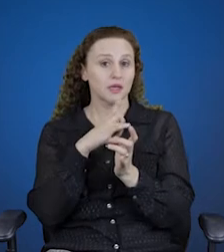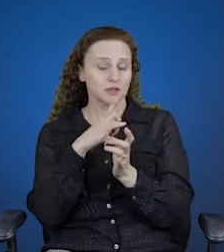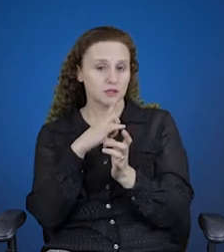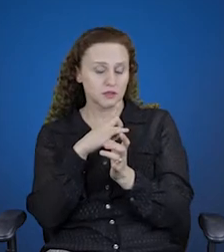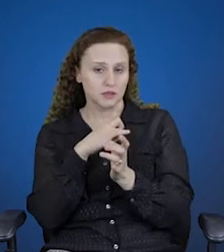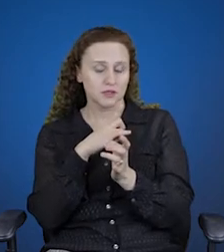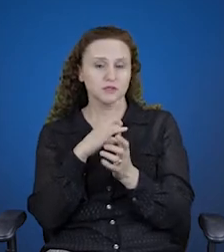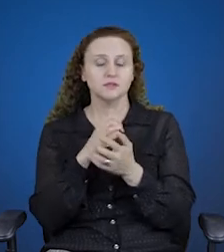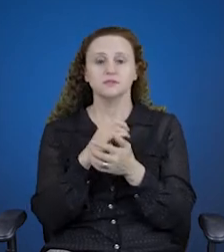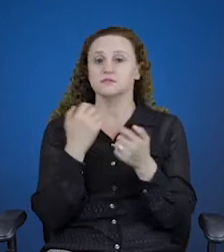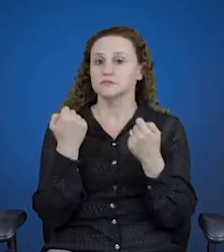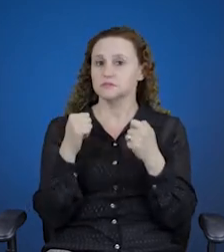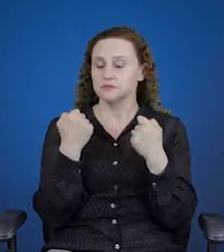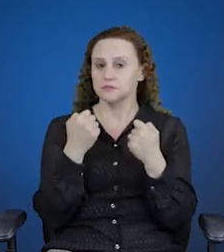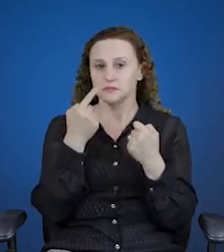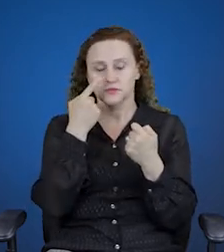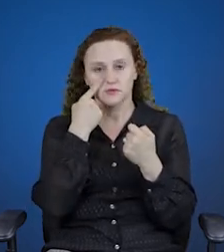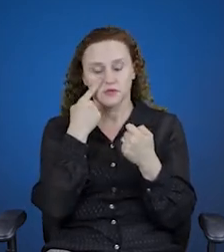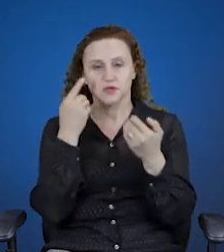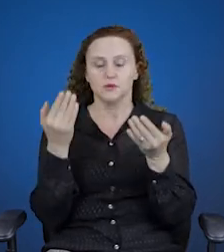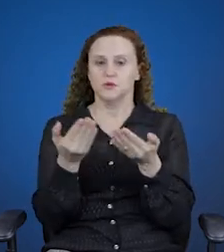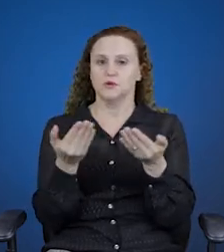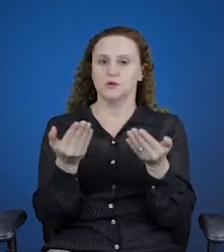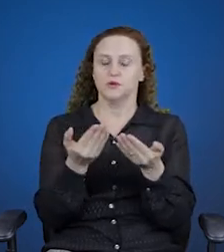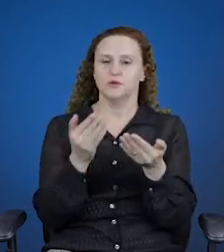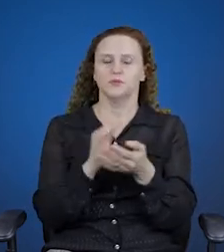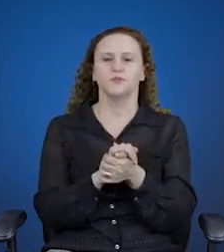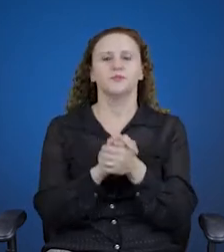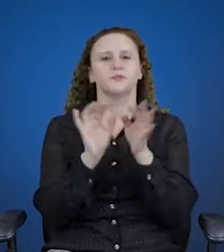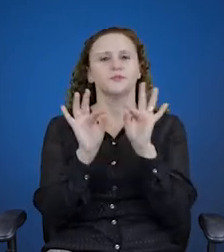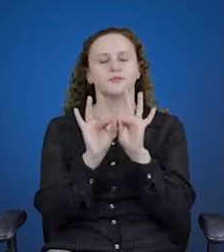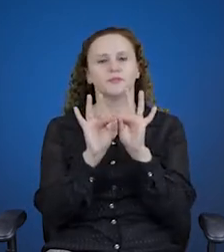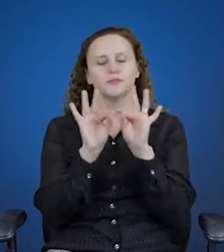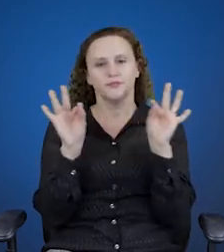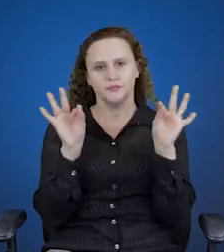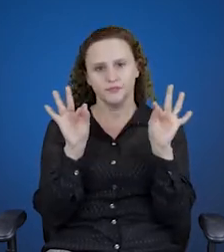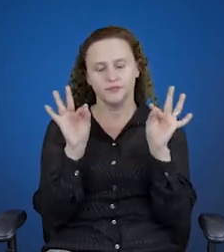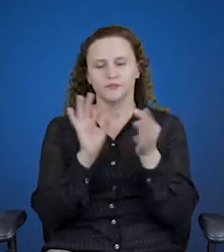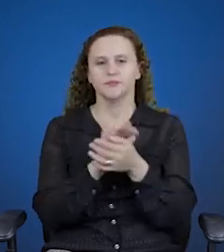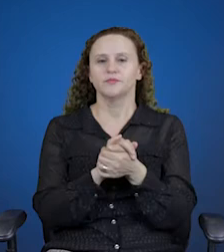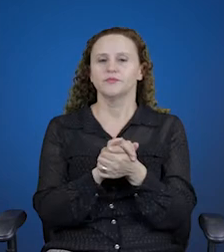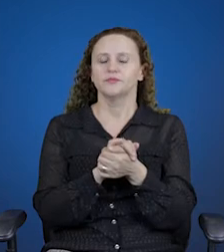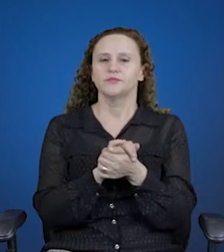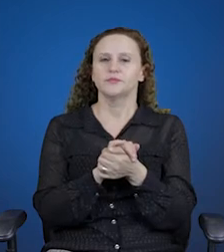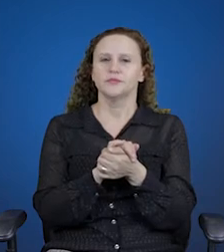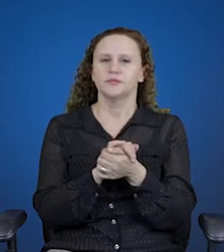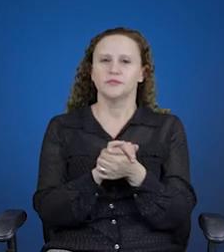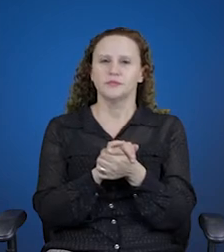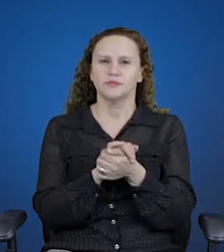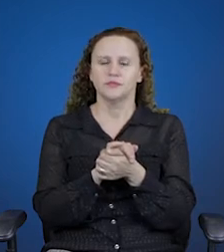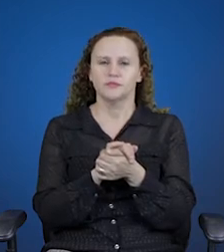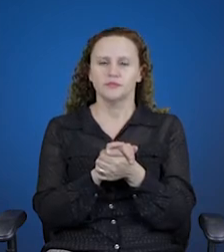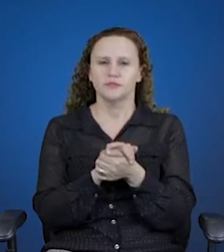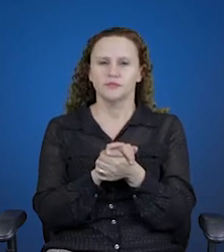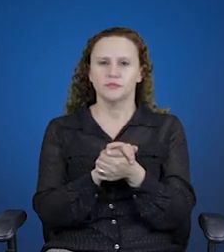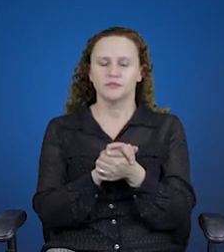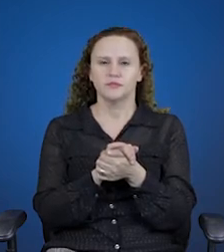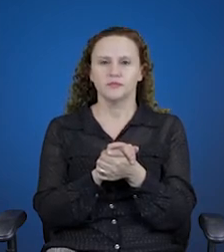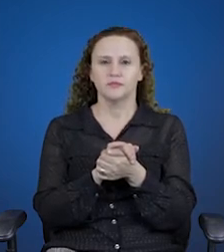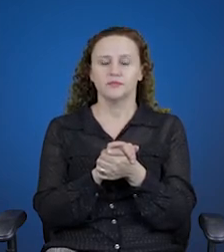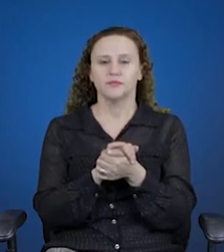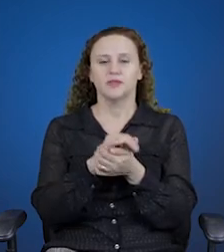que a gente pretende ver o ver hoje na frase Maria